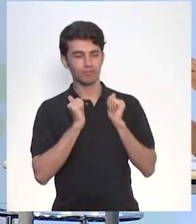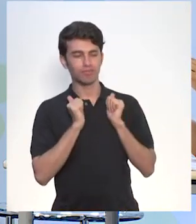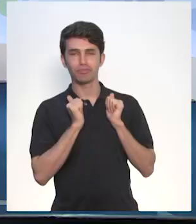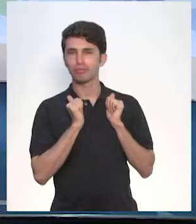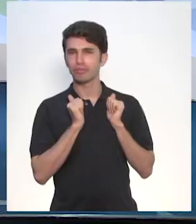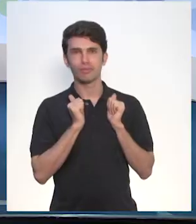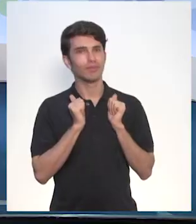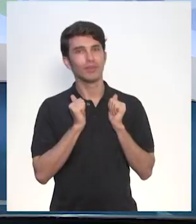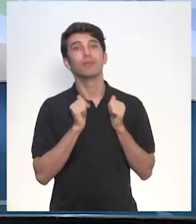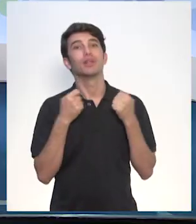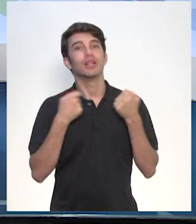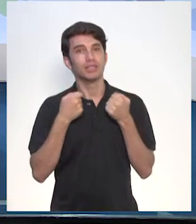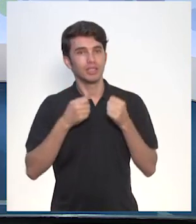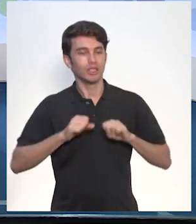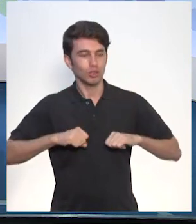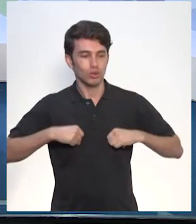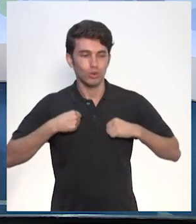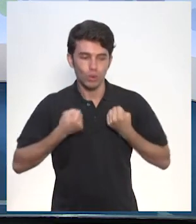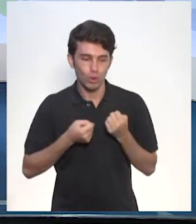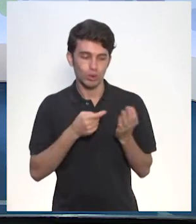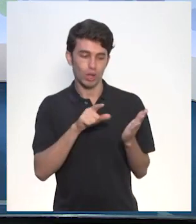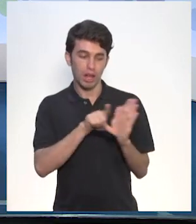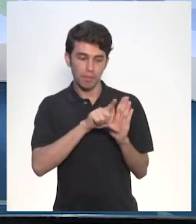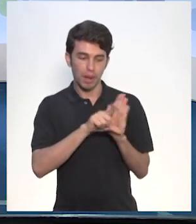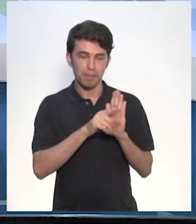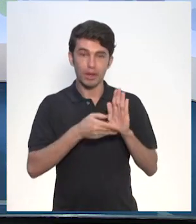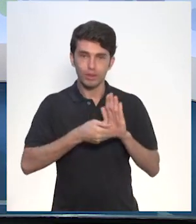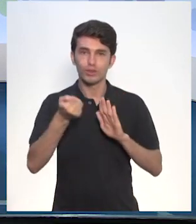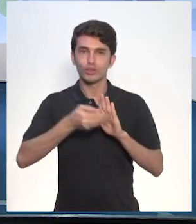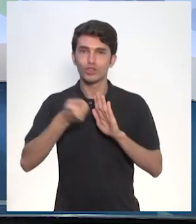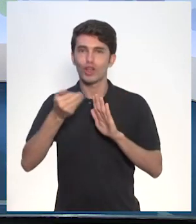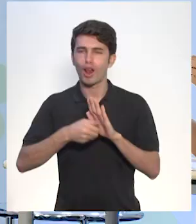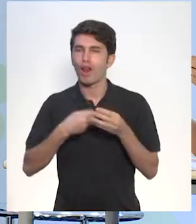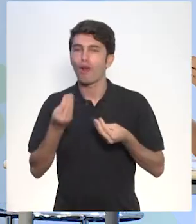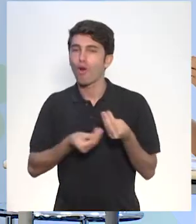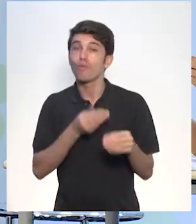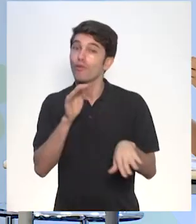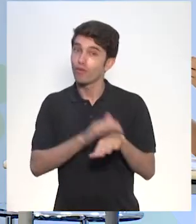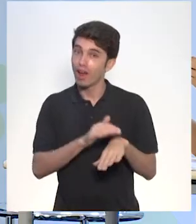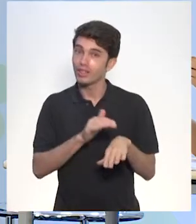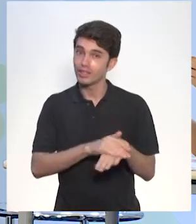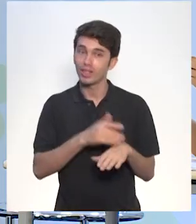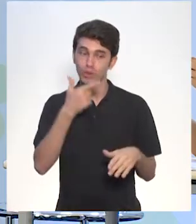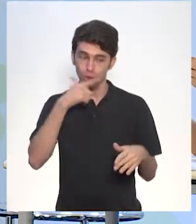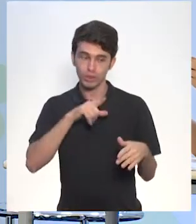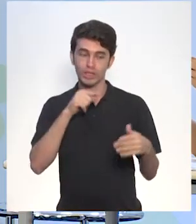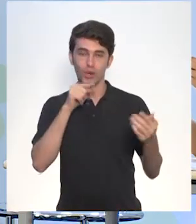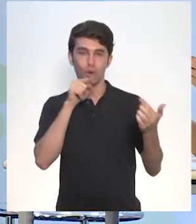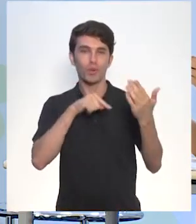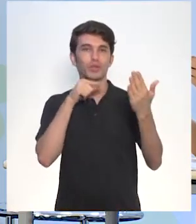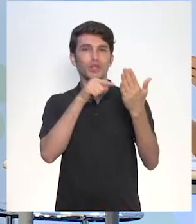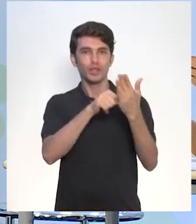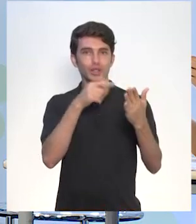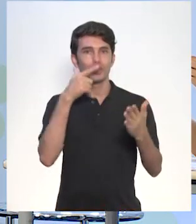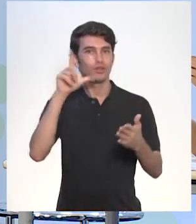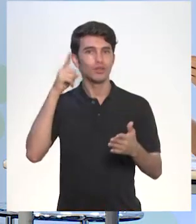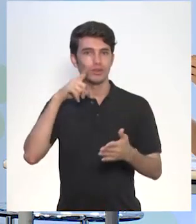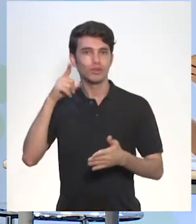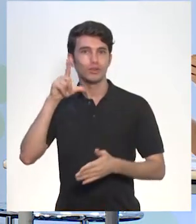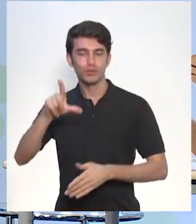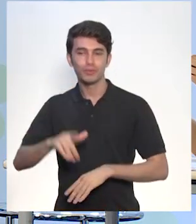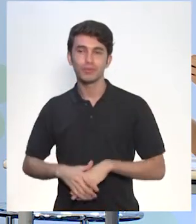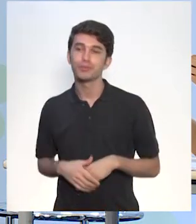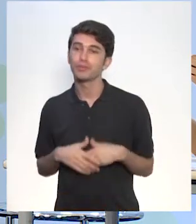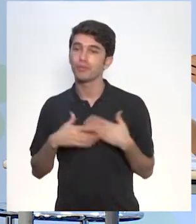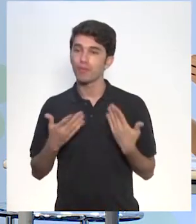É importante a gente deixar no papel, até para a gente lembrar aquilo que a gente almeja, que a gente quer alcançar no ano